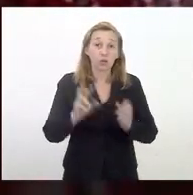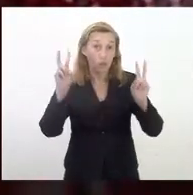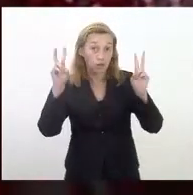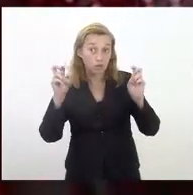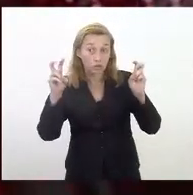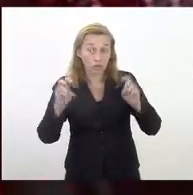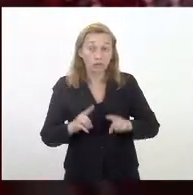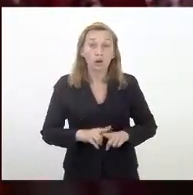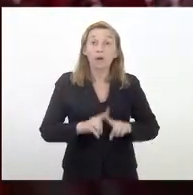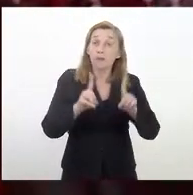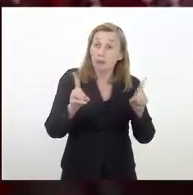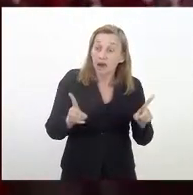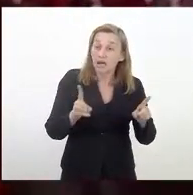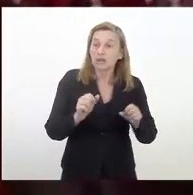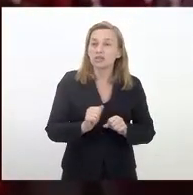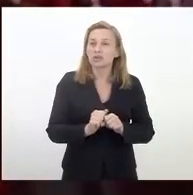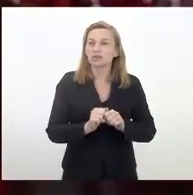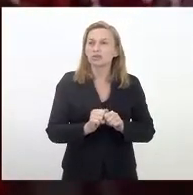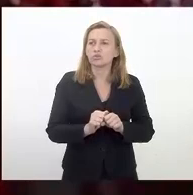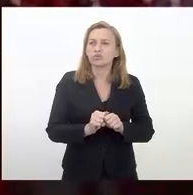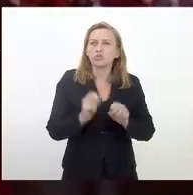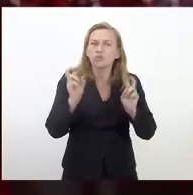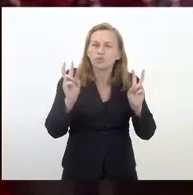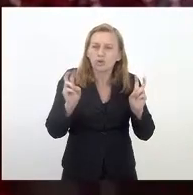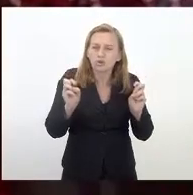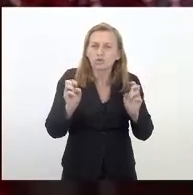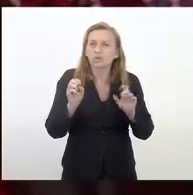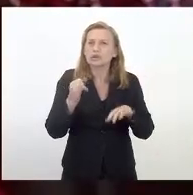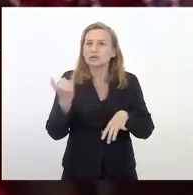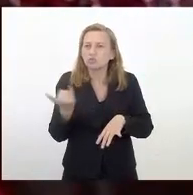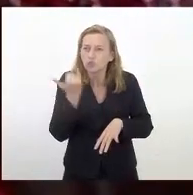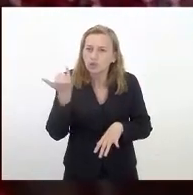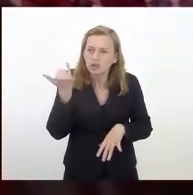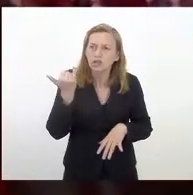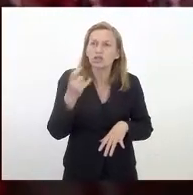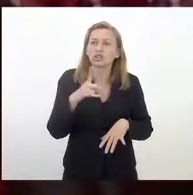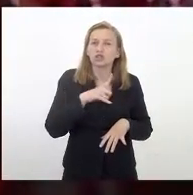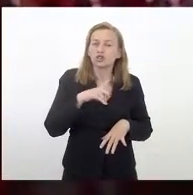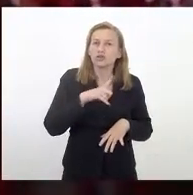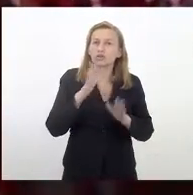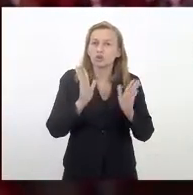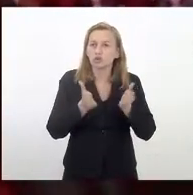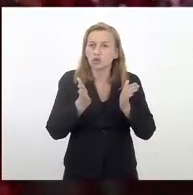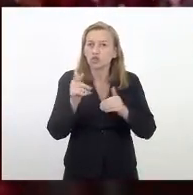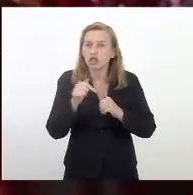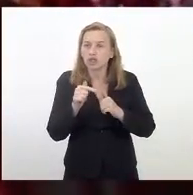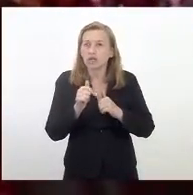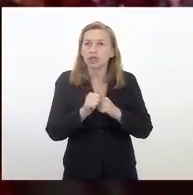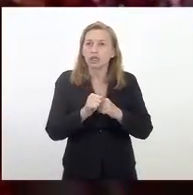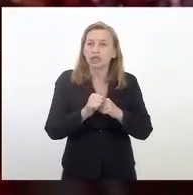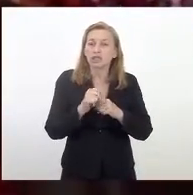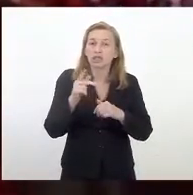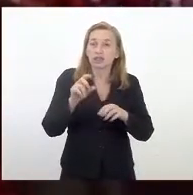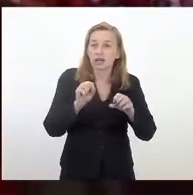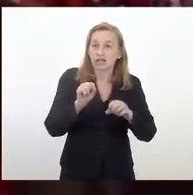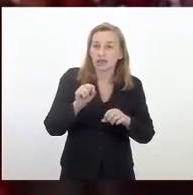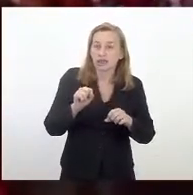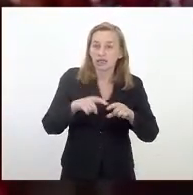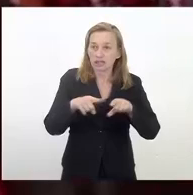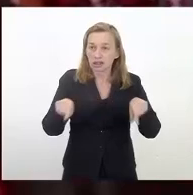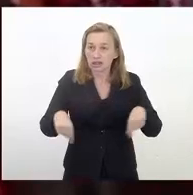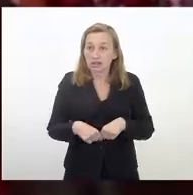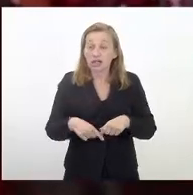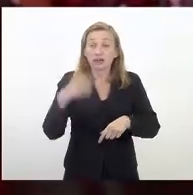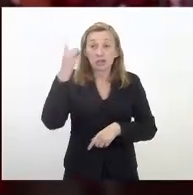questão mas por uma questão muito muito importante nós tivemos aqui hoje inclusive na sala do deputado